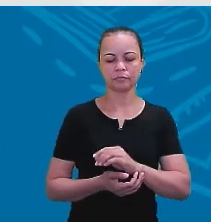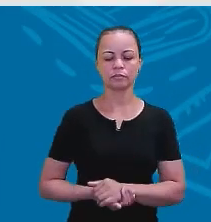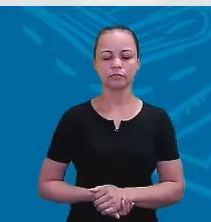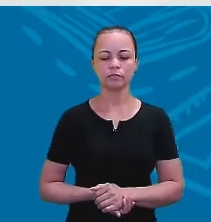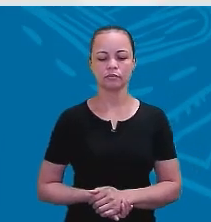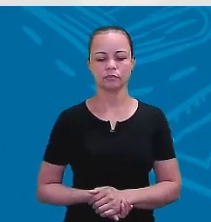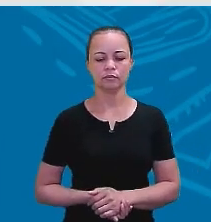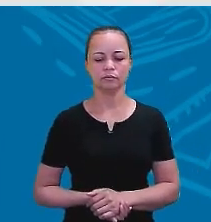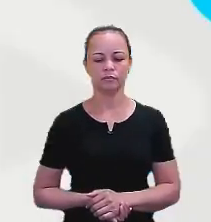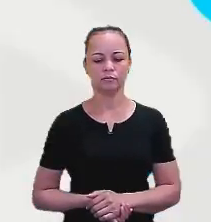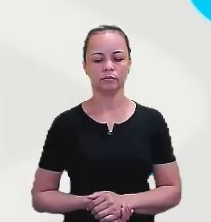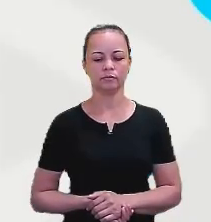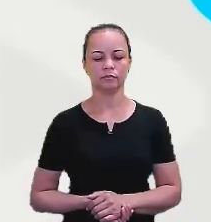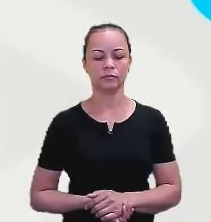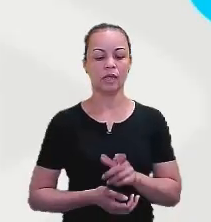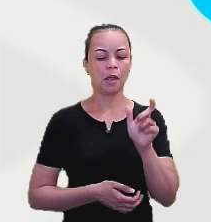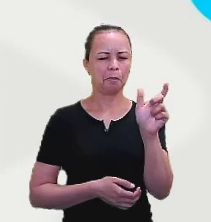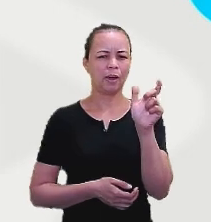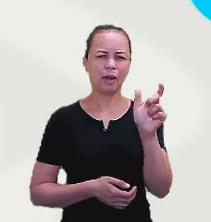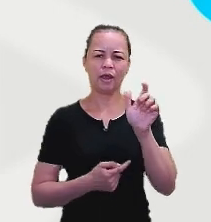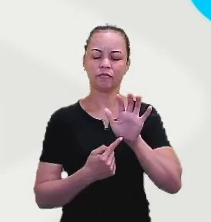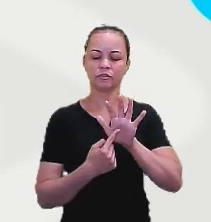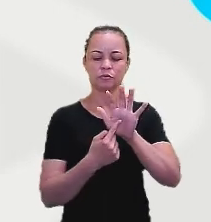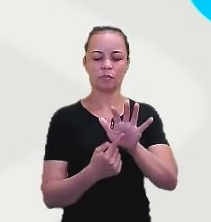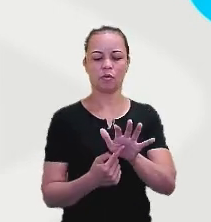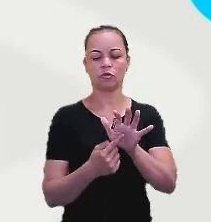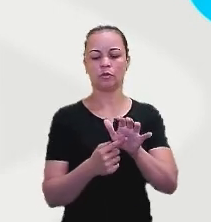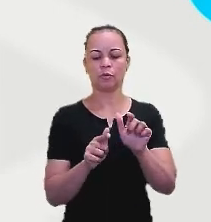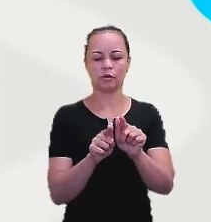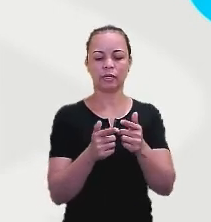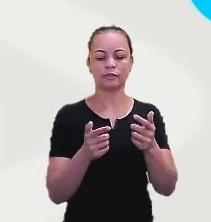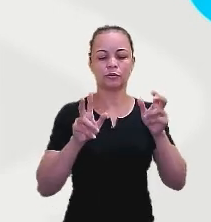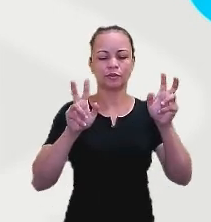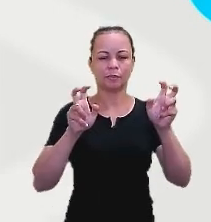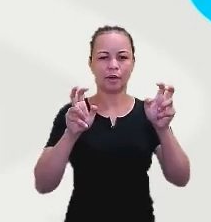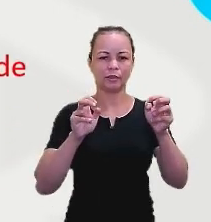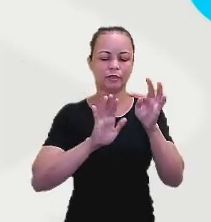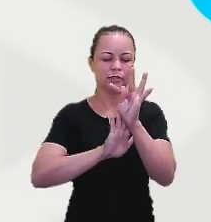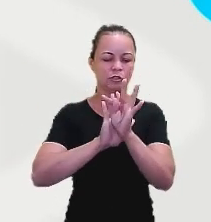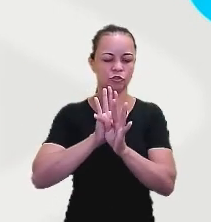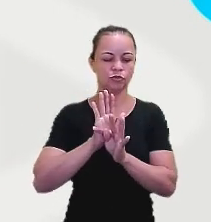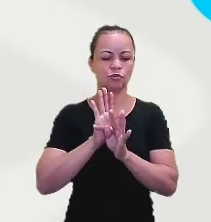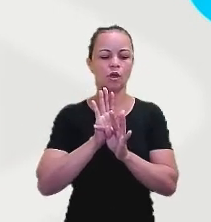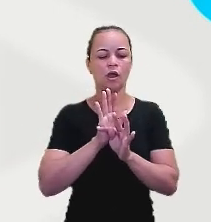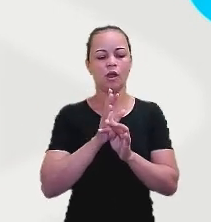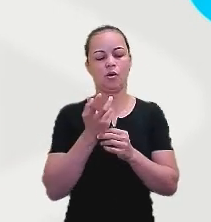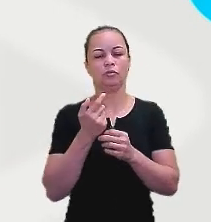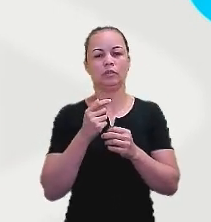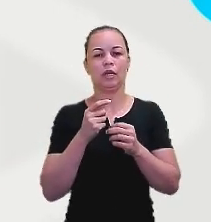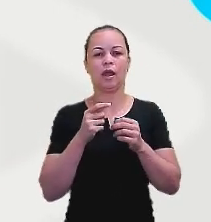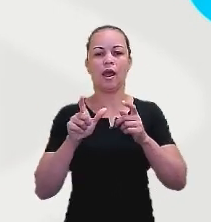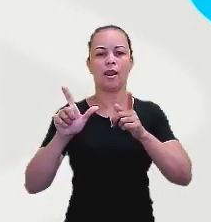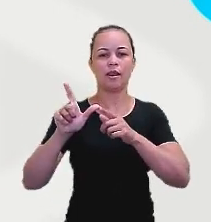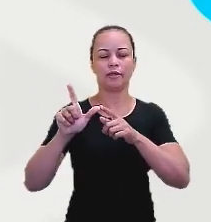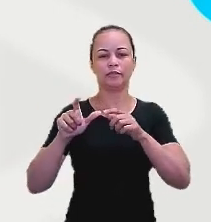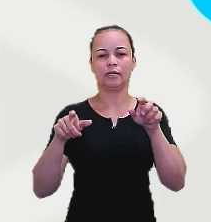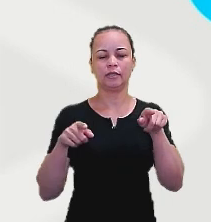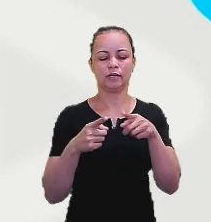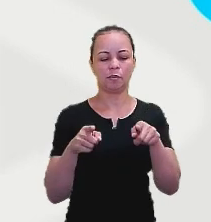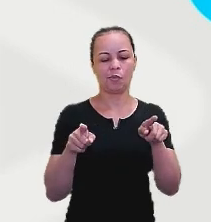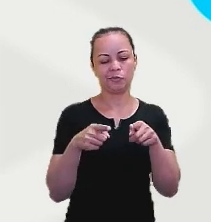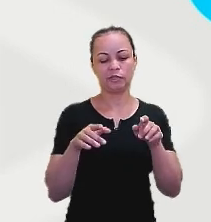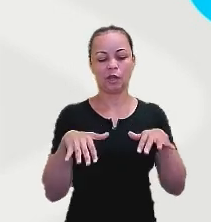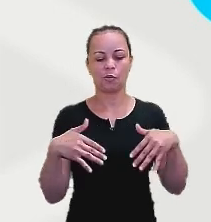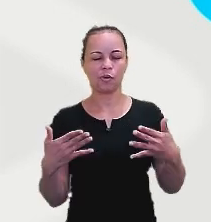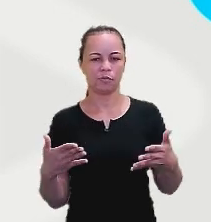Quais as palavras indicam a progressão temática e textual na letra da música? Então, ó, hortelã, café